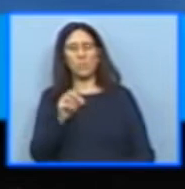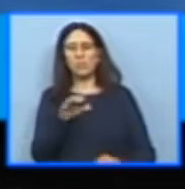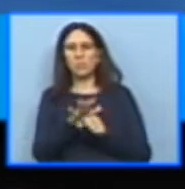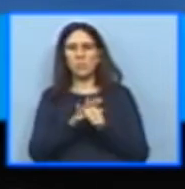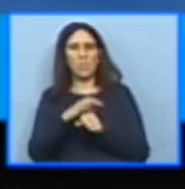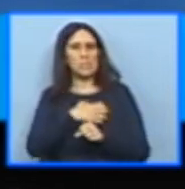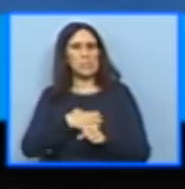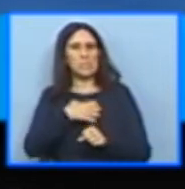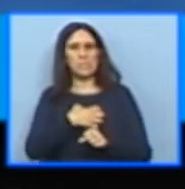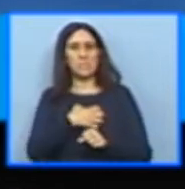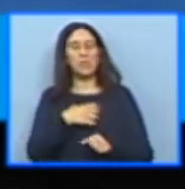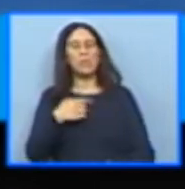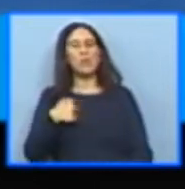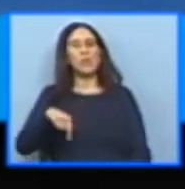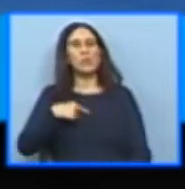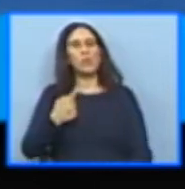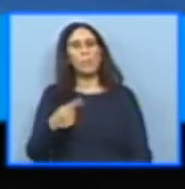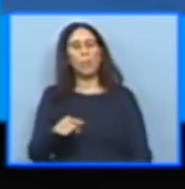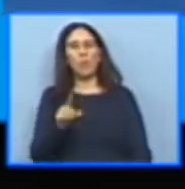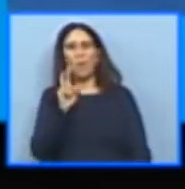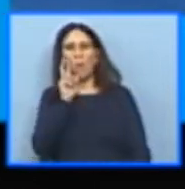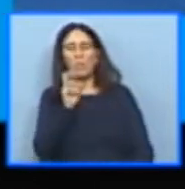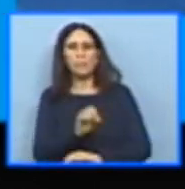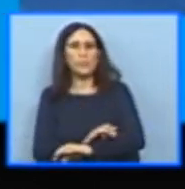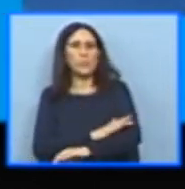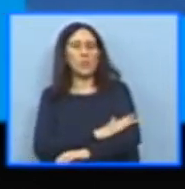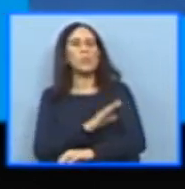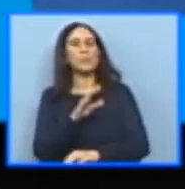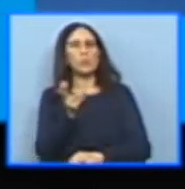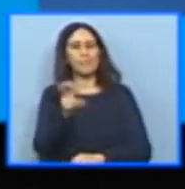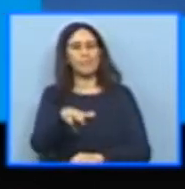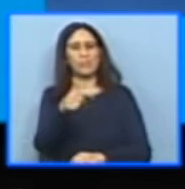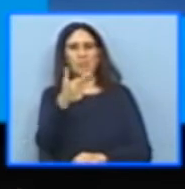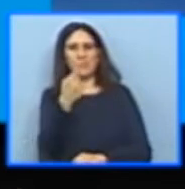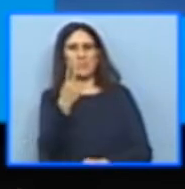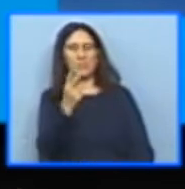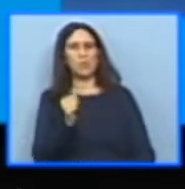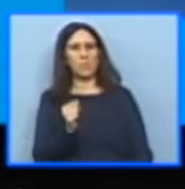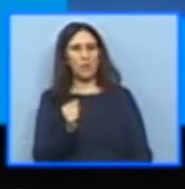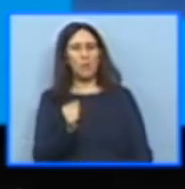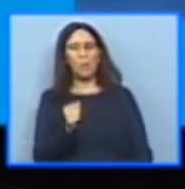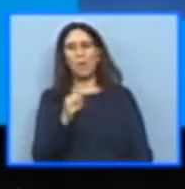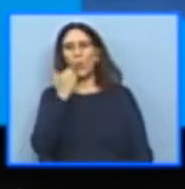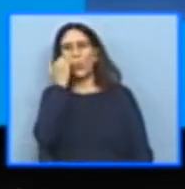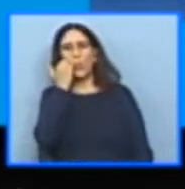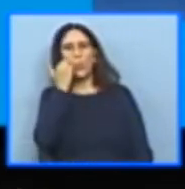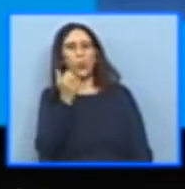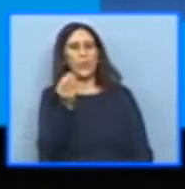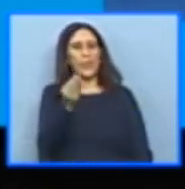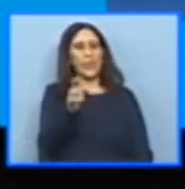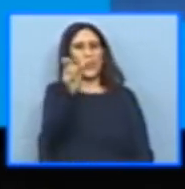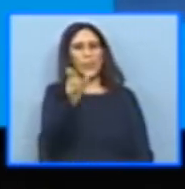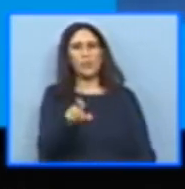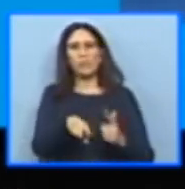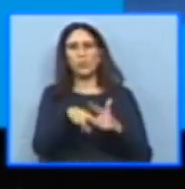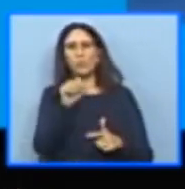e não é ficarmos só muito impressionados quando aparece numa televisão uma grande fatalidade de uma criança refugiada